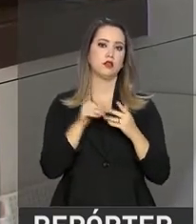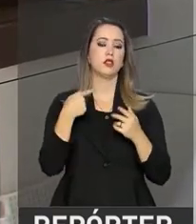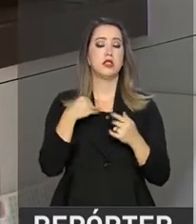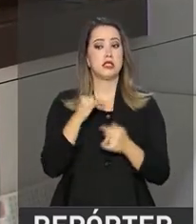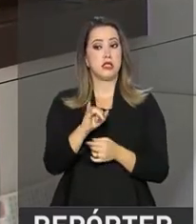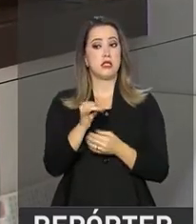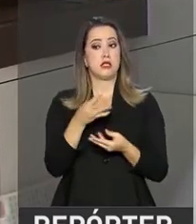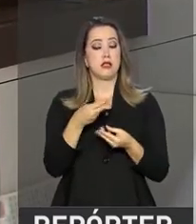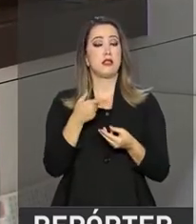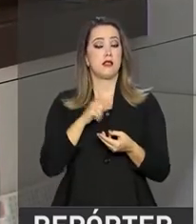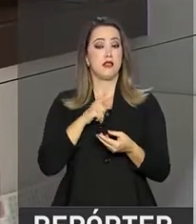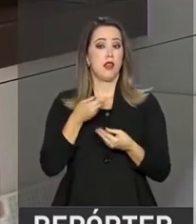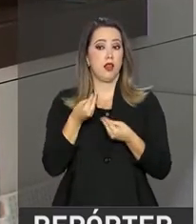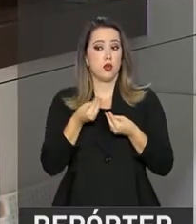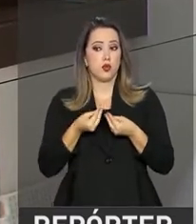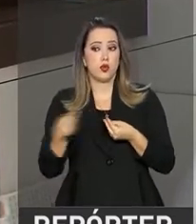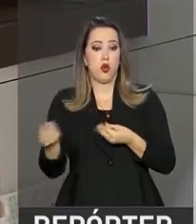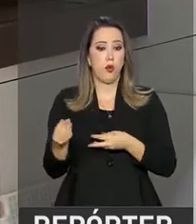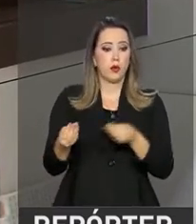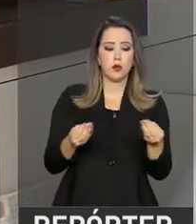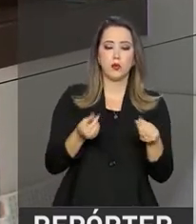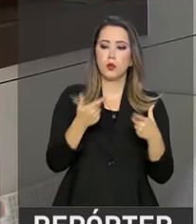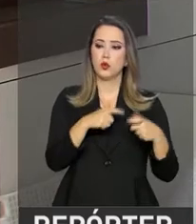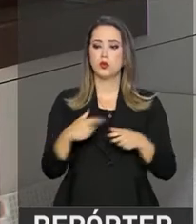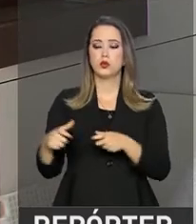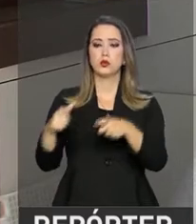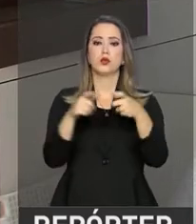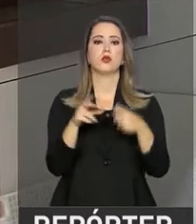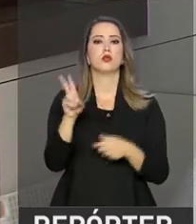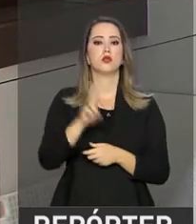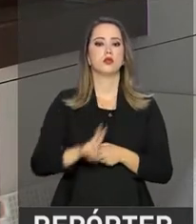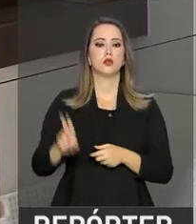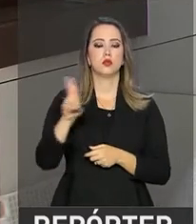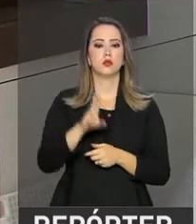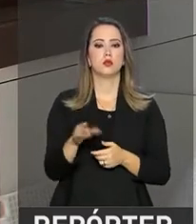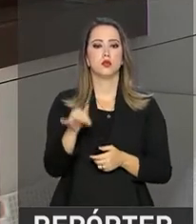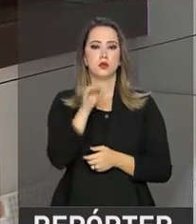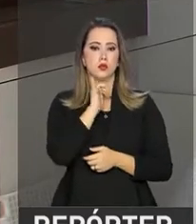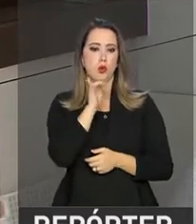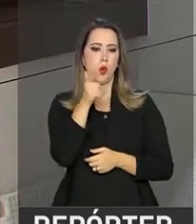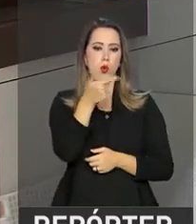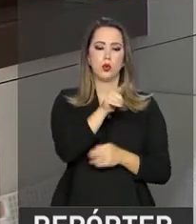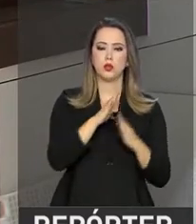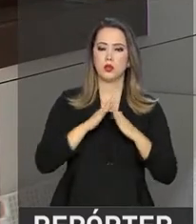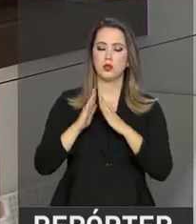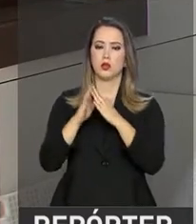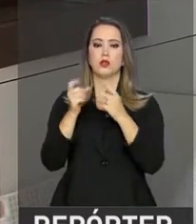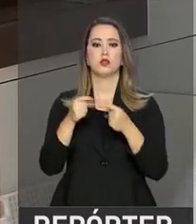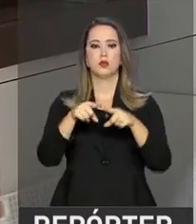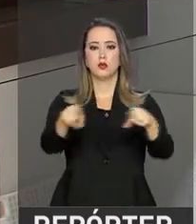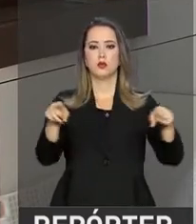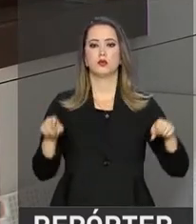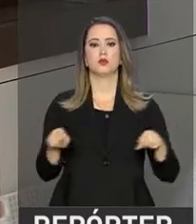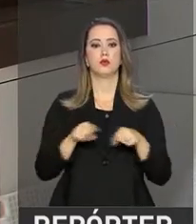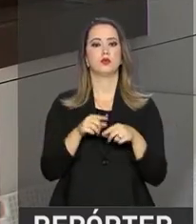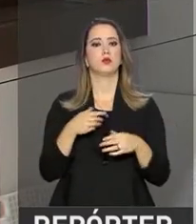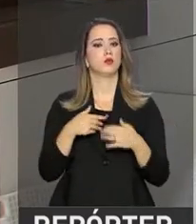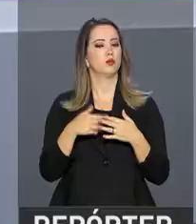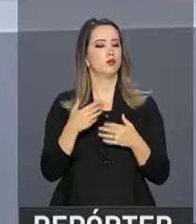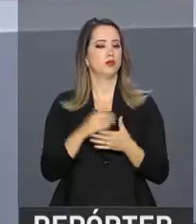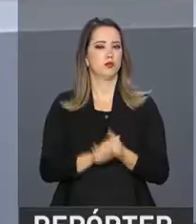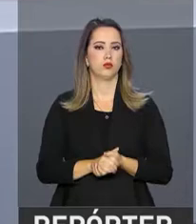excedente de energia você pode compartilhar com outras unidades consumidoras como outra residência uma sala comercial a seu